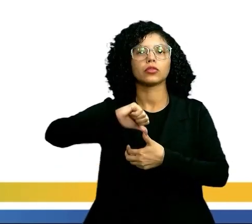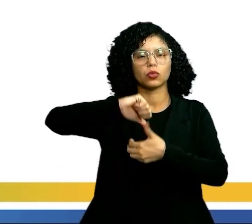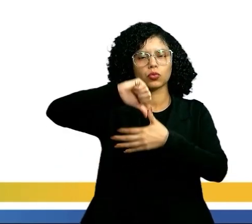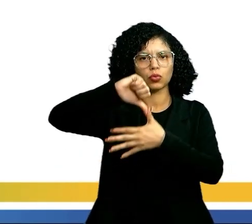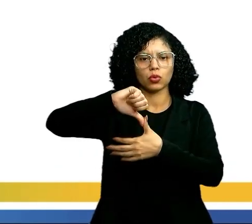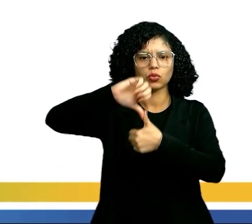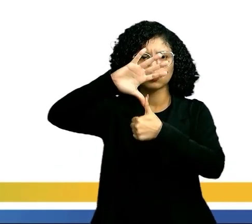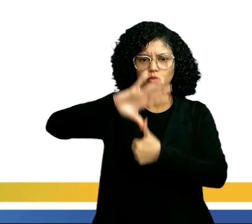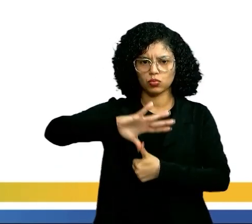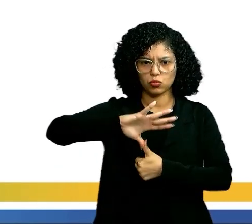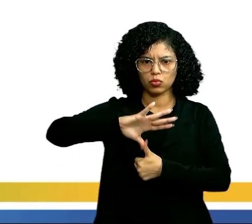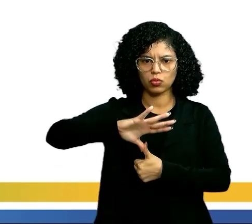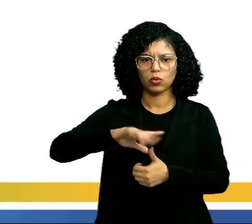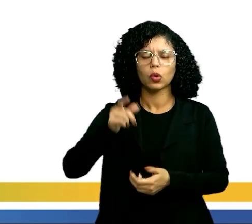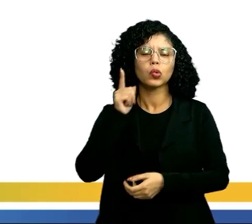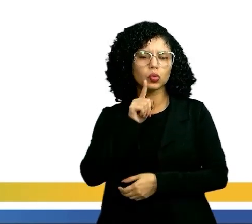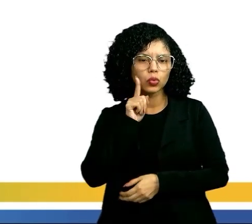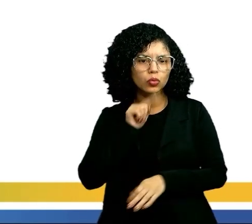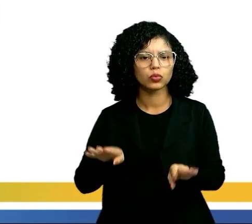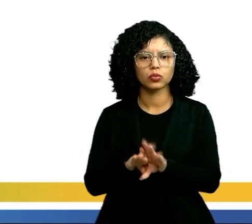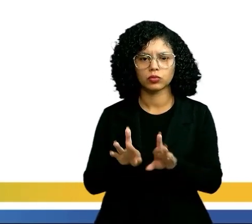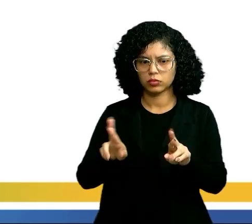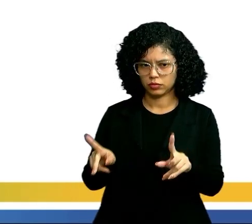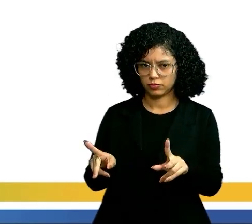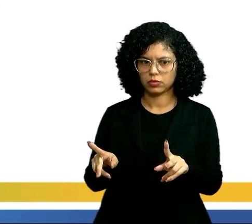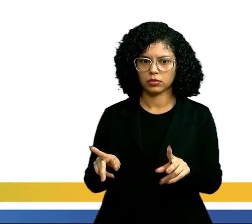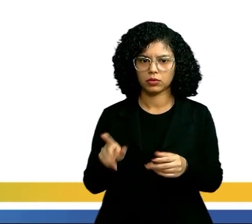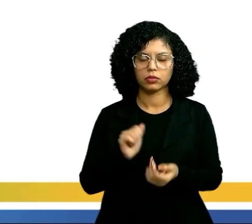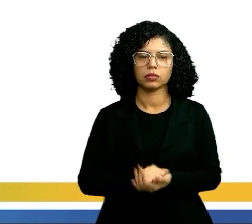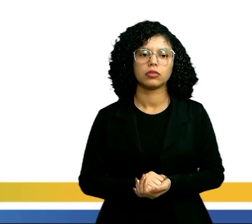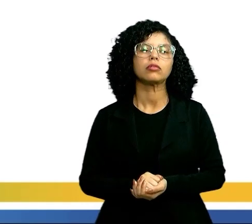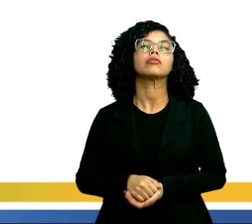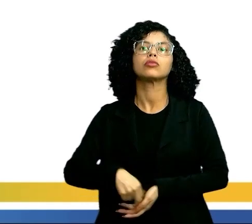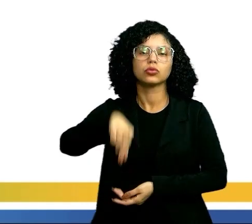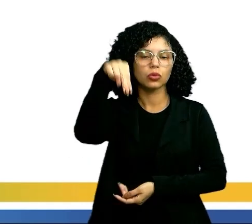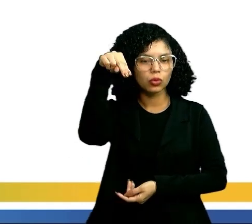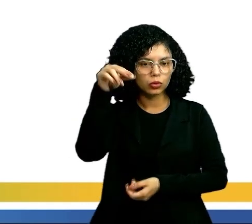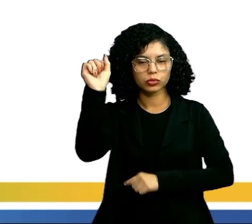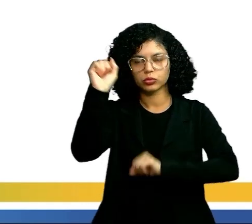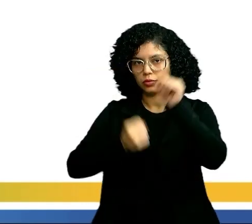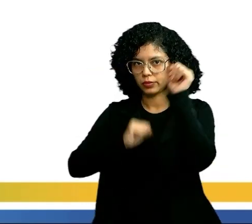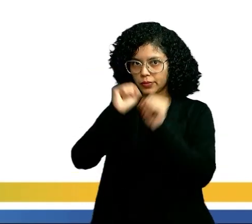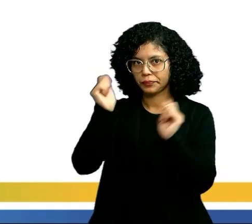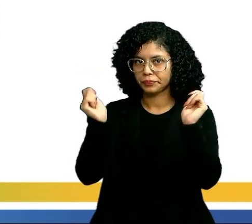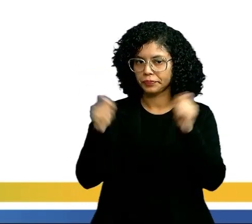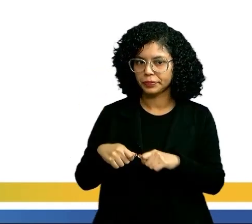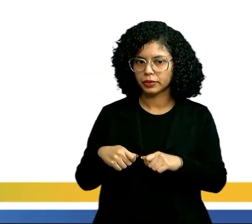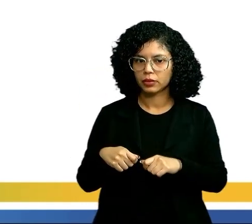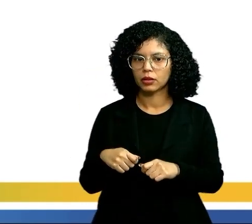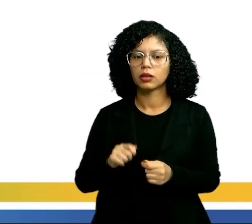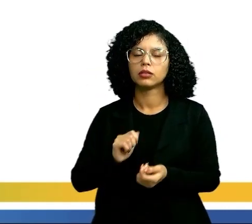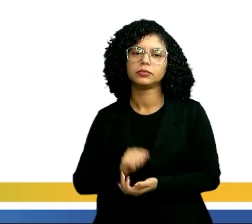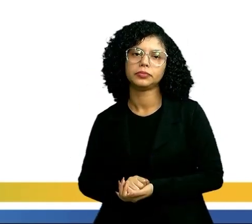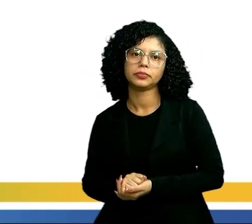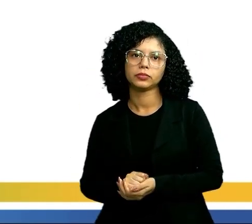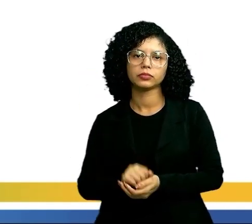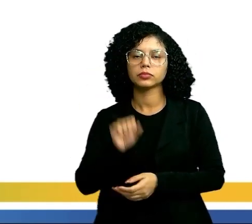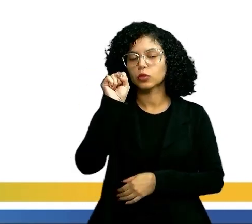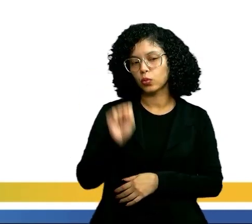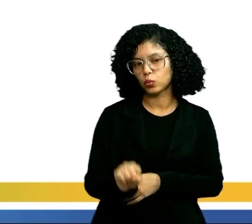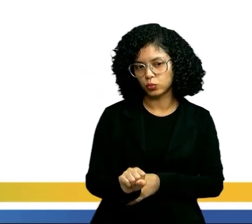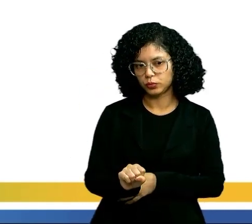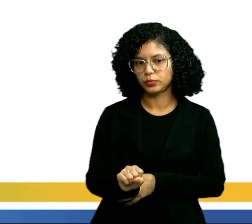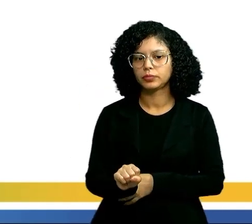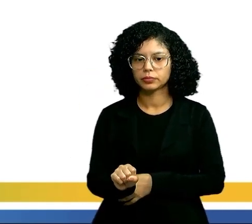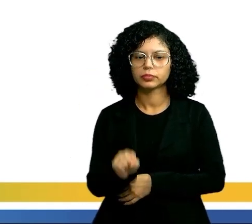e o sul dos Estados Unidos, né? O norte, que era mais industrial, possuía questões mais abolicionistas. O sul, que